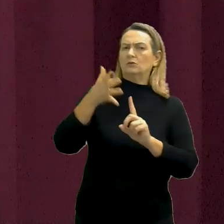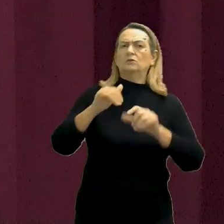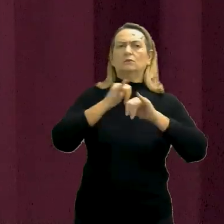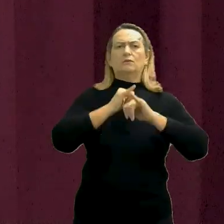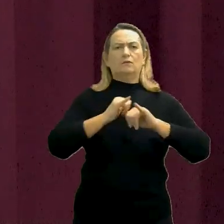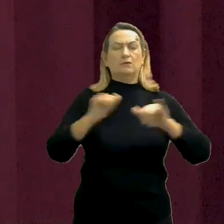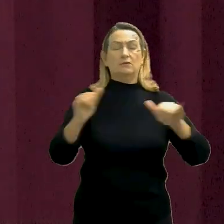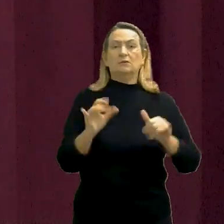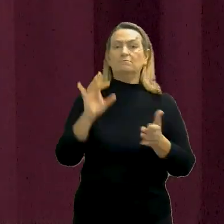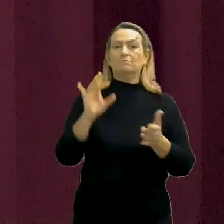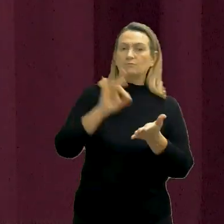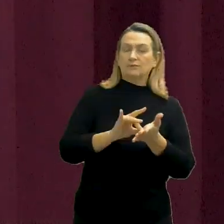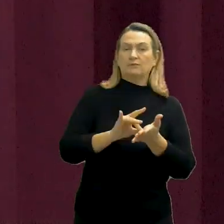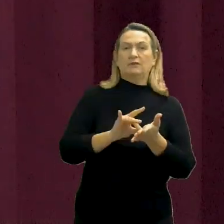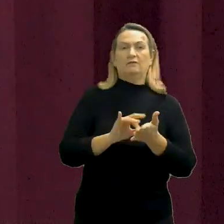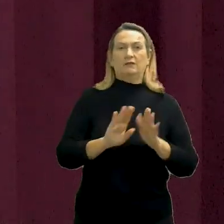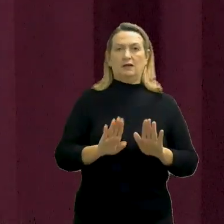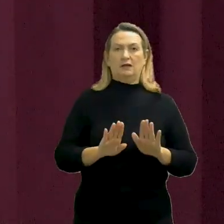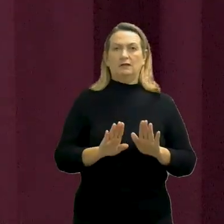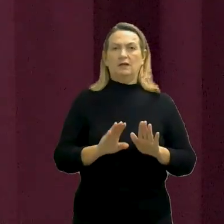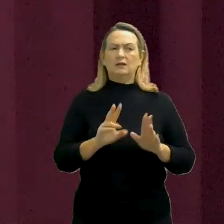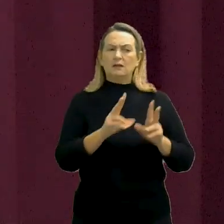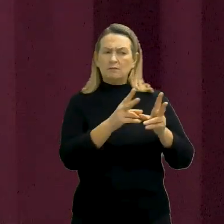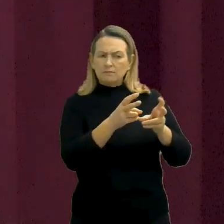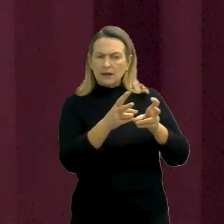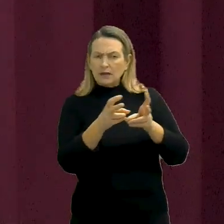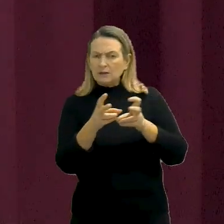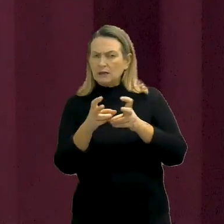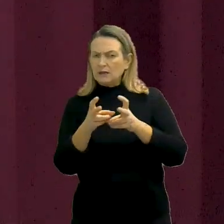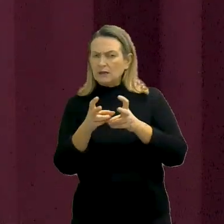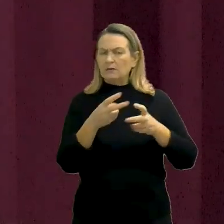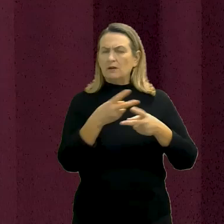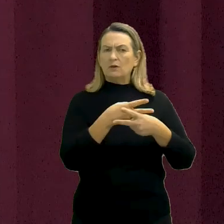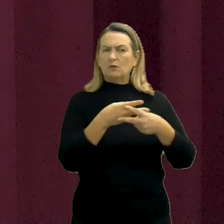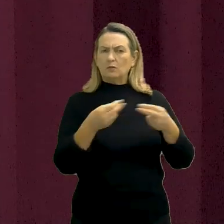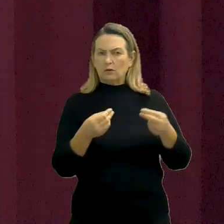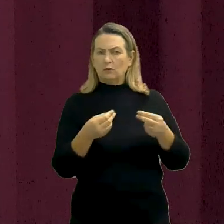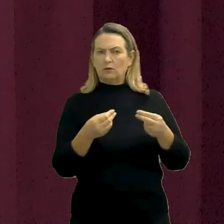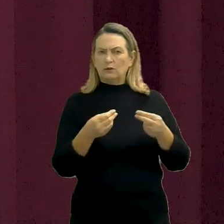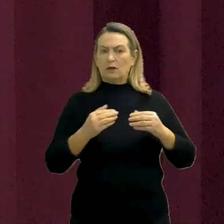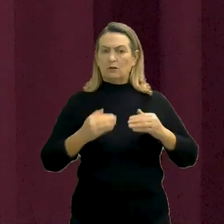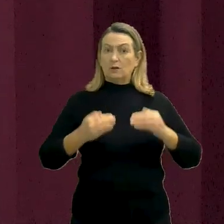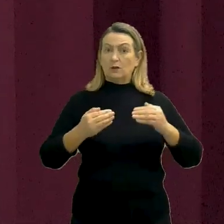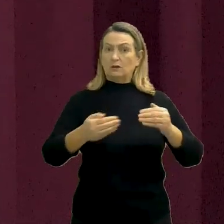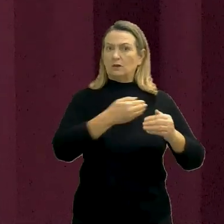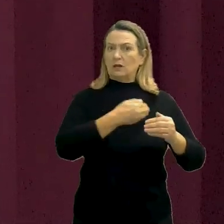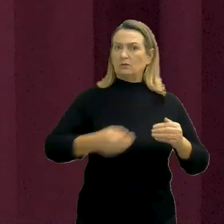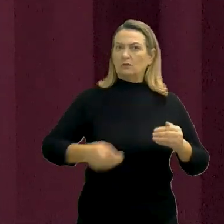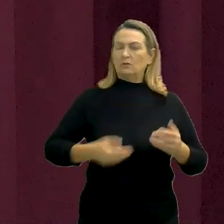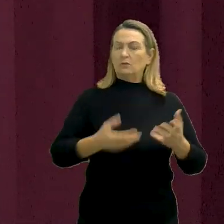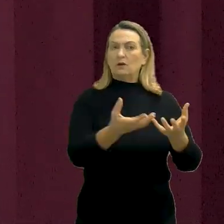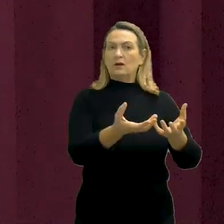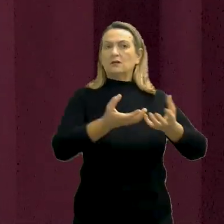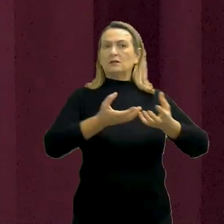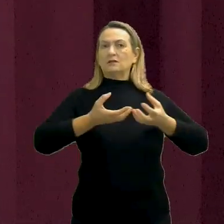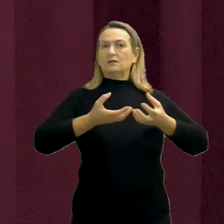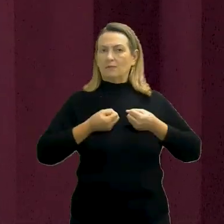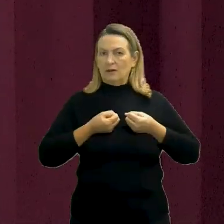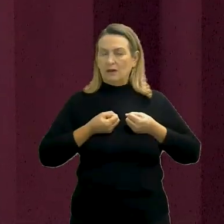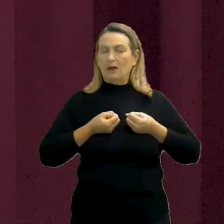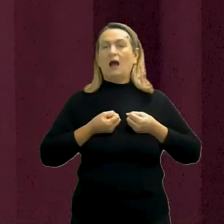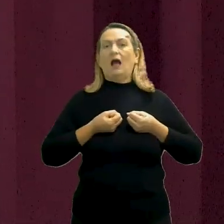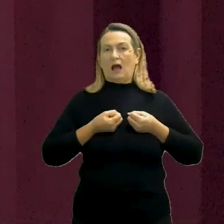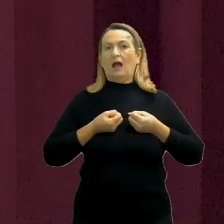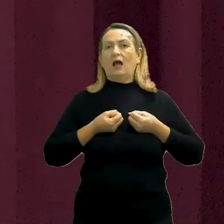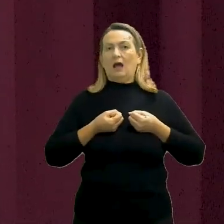caso seja verificado e seja quase seja encaminhada ao Ministério Público ele possa fazer uma representação ao sistema de Justiça